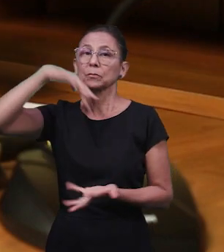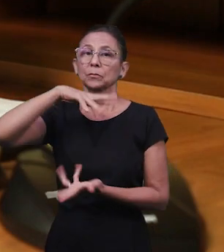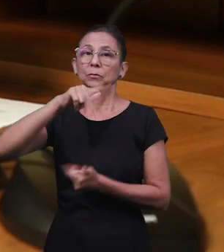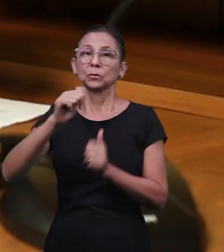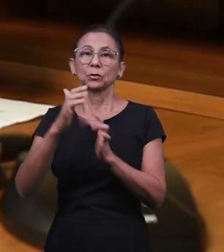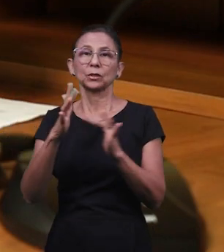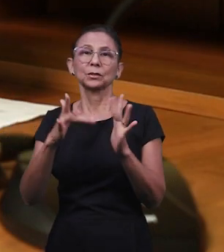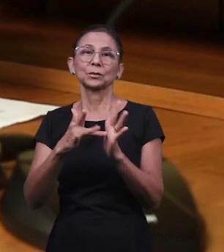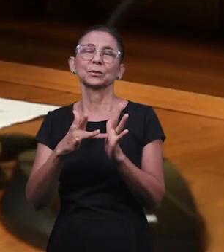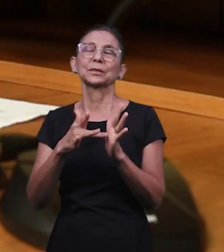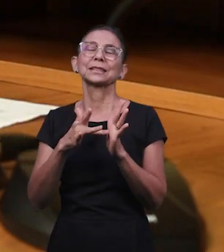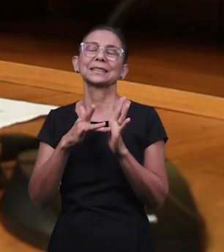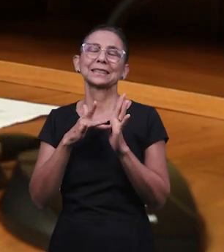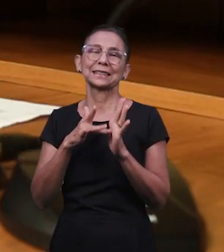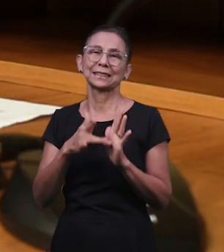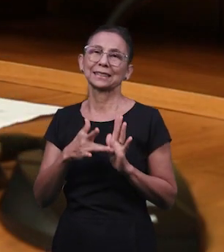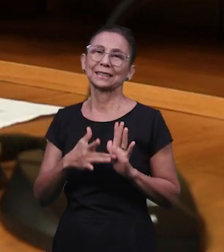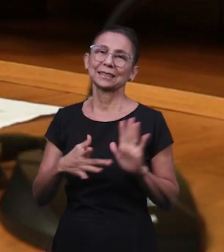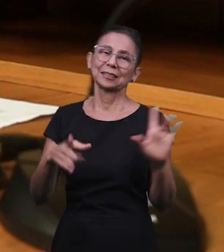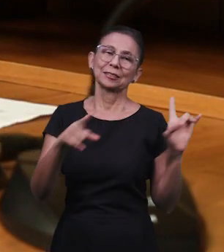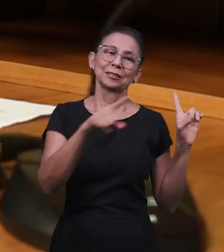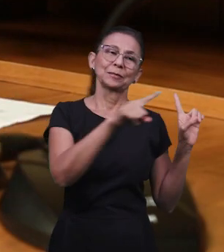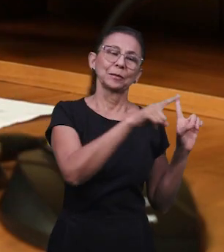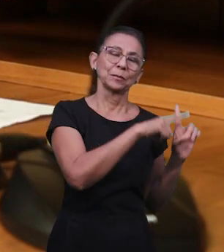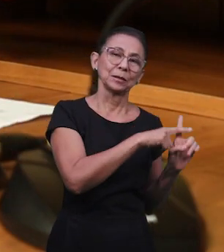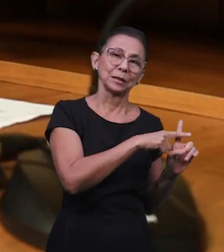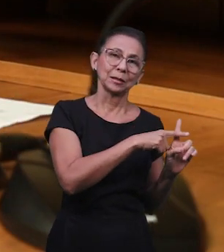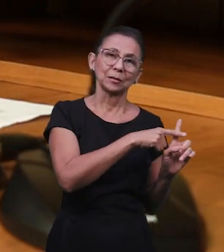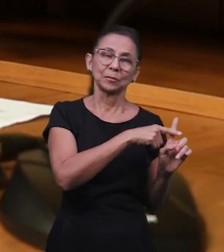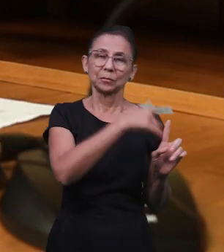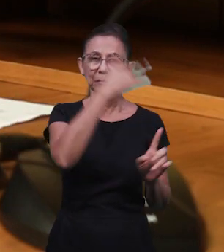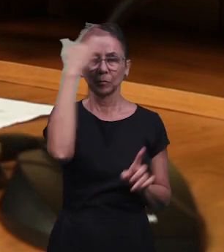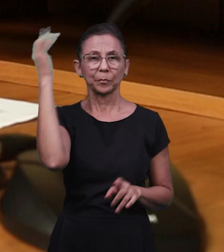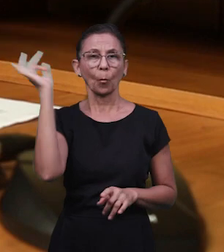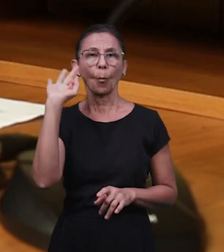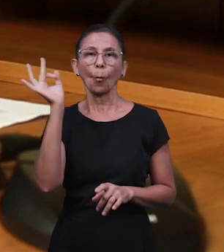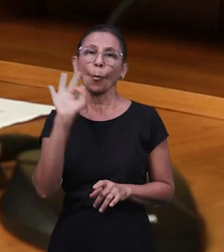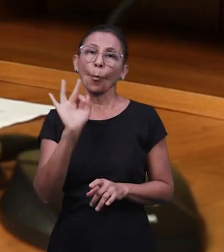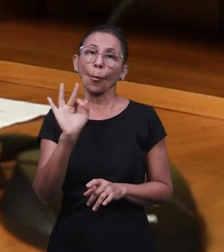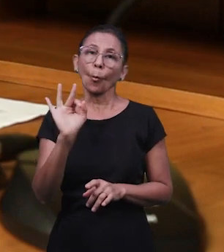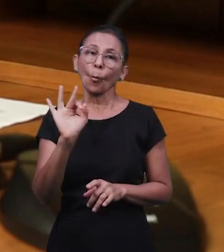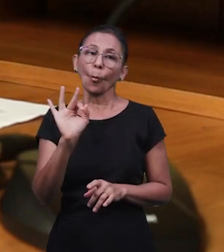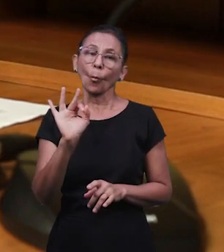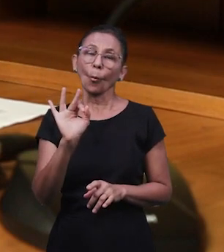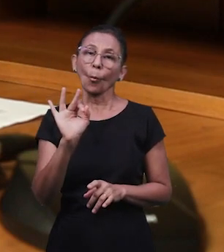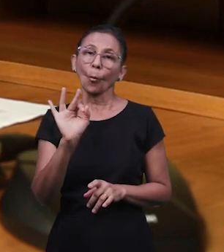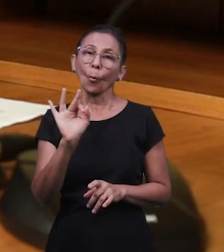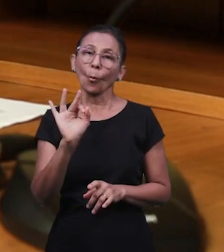aquele preço, era um preço que ninguém podia questionar. Isso é graça.